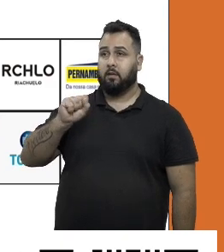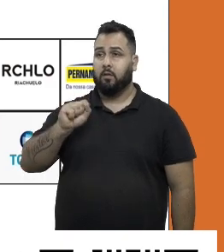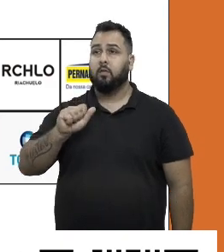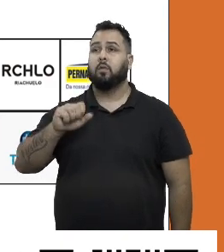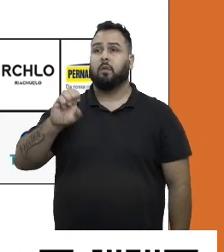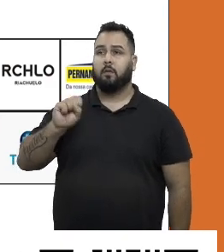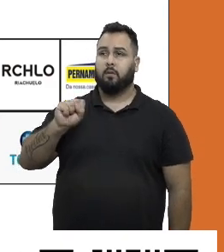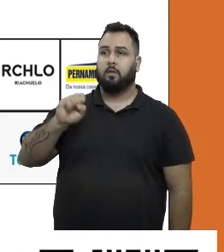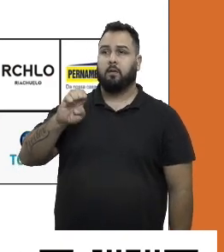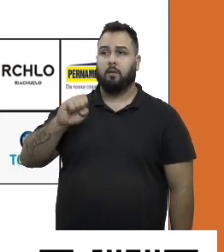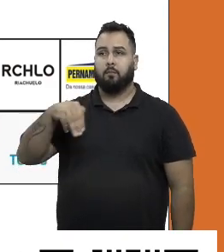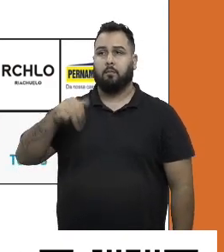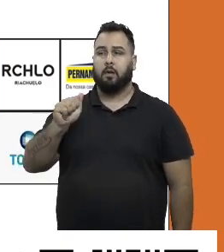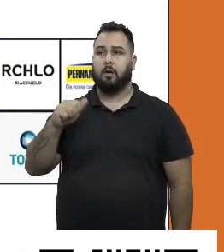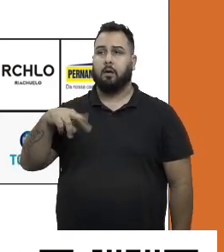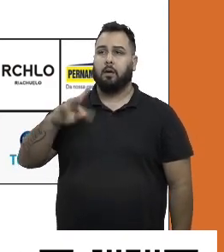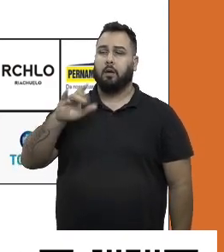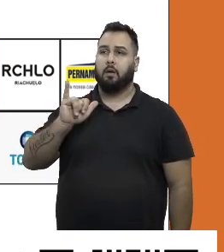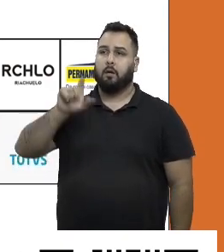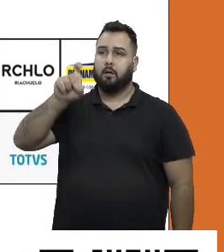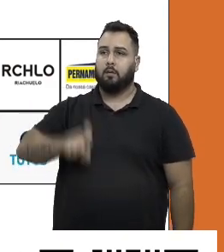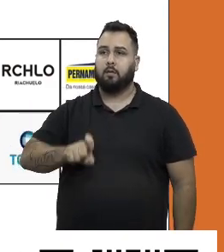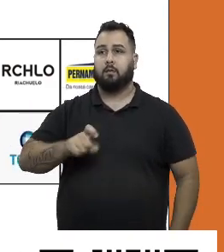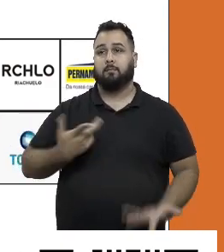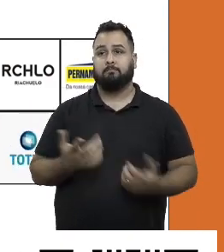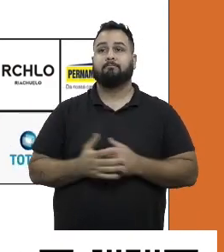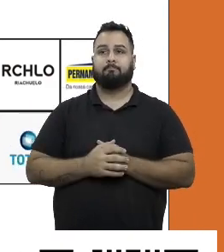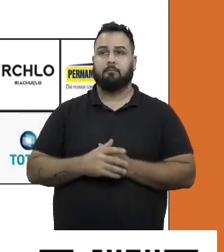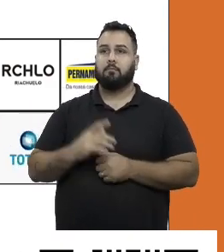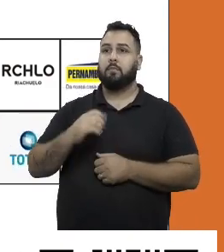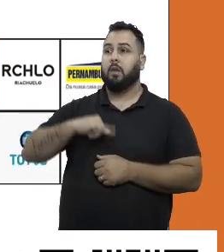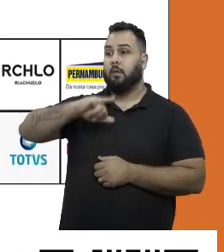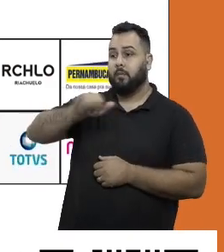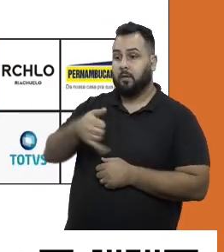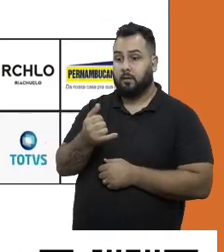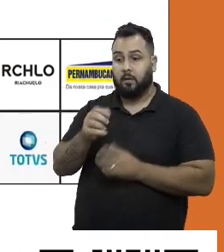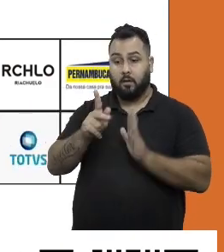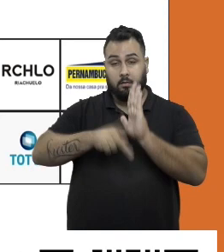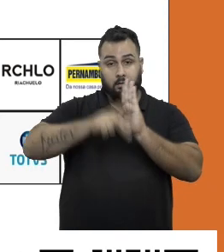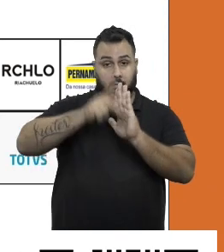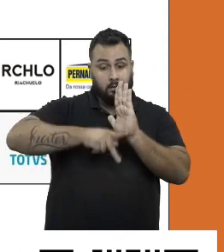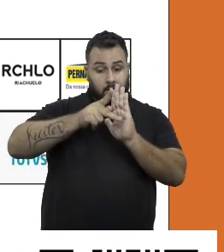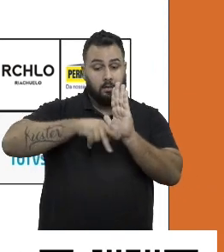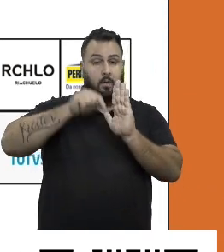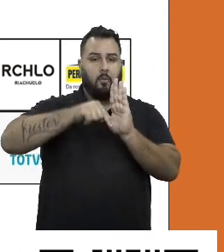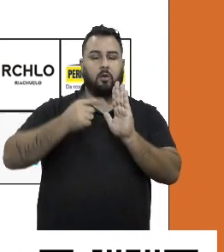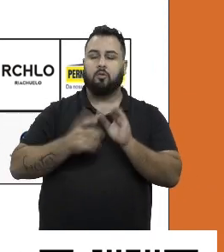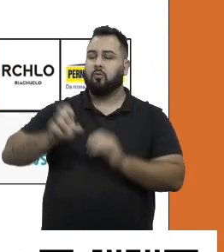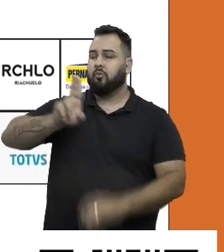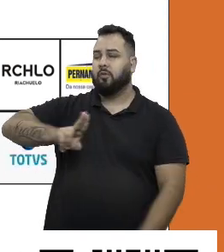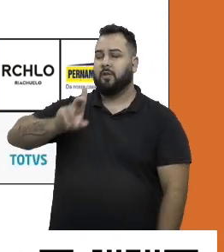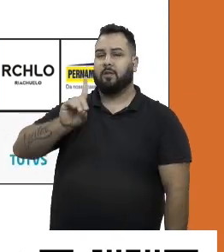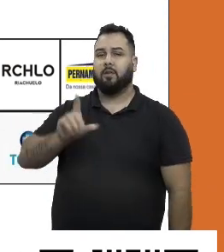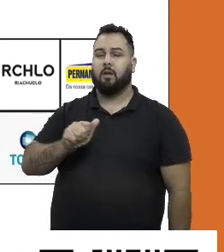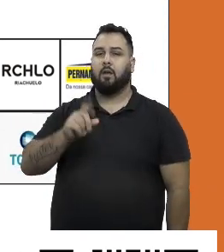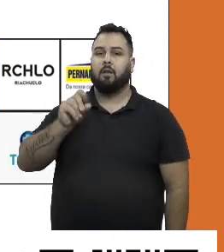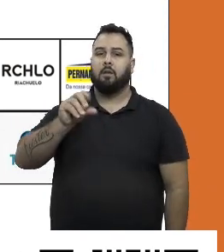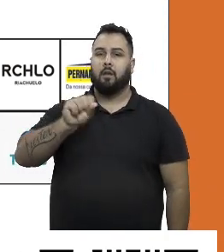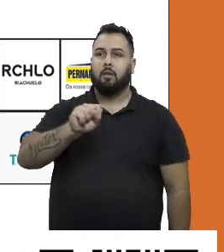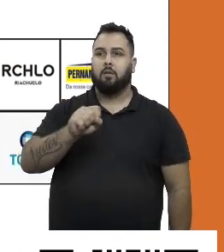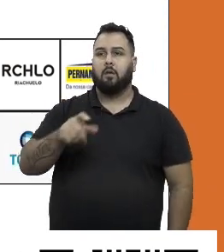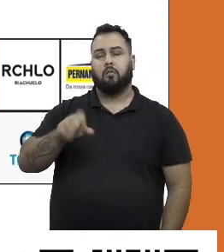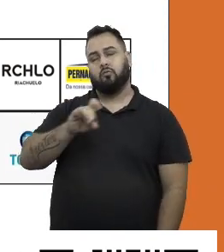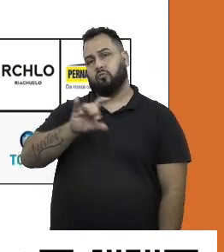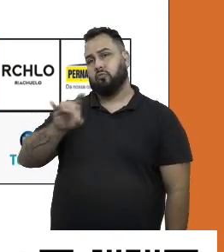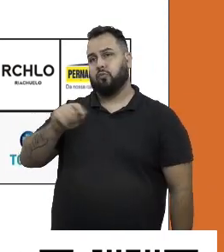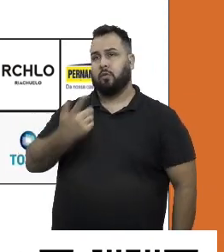quem é também e entre os projetos que eu já tive oportunidade de fazer de uso de dados e de inteligência de fato então Alguns que estão listados aí como